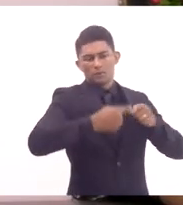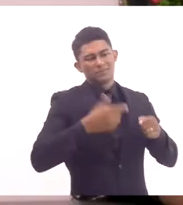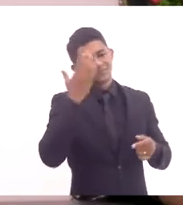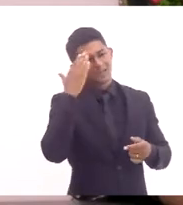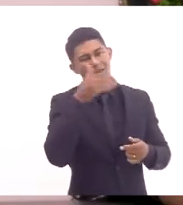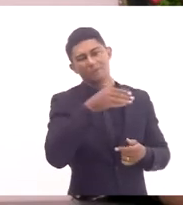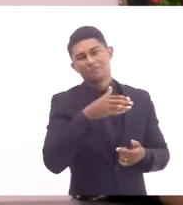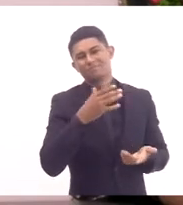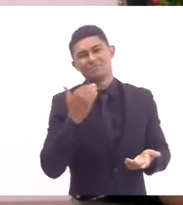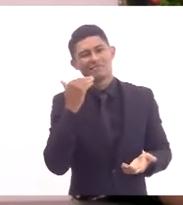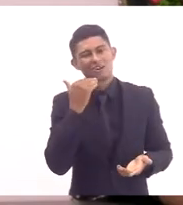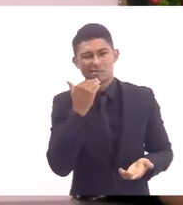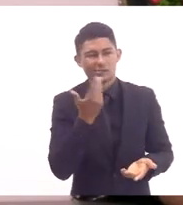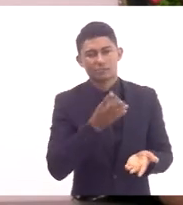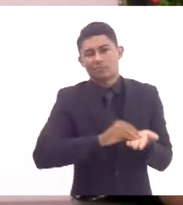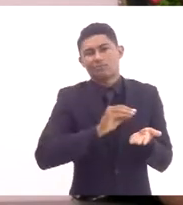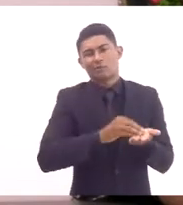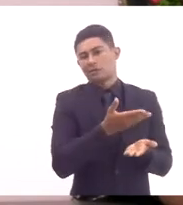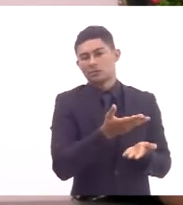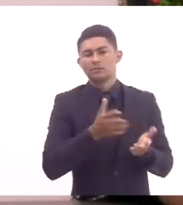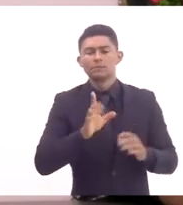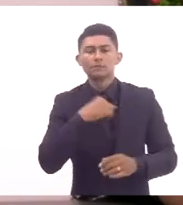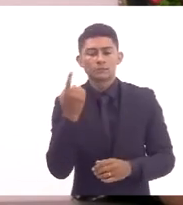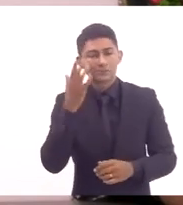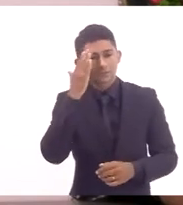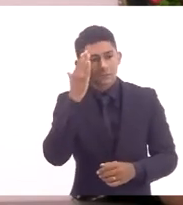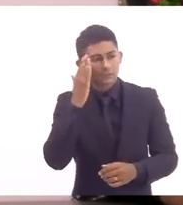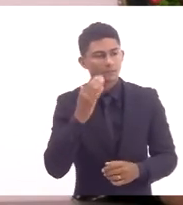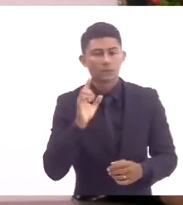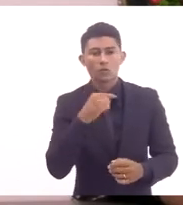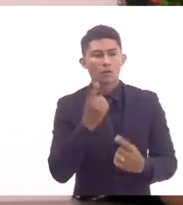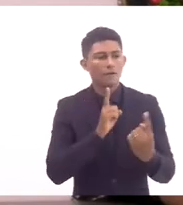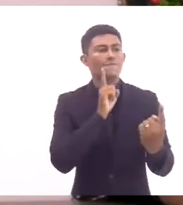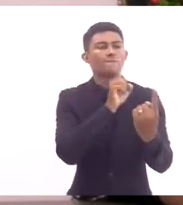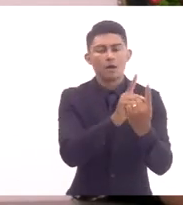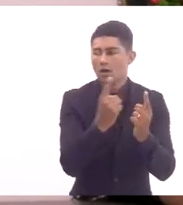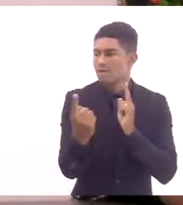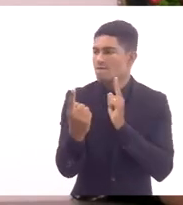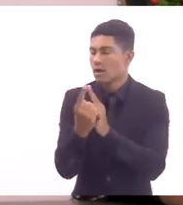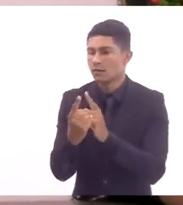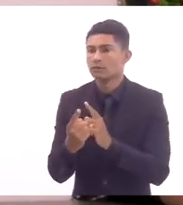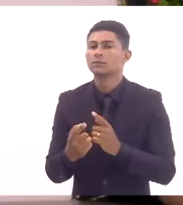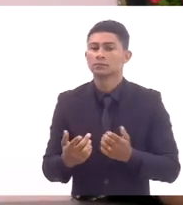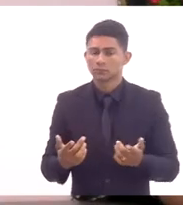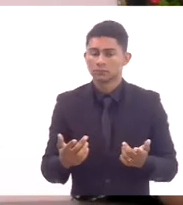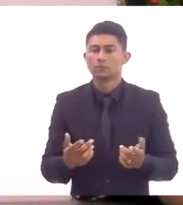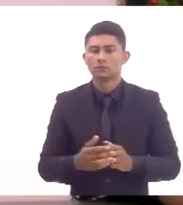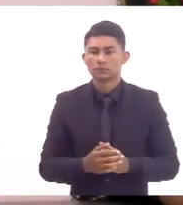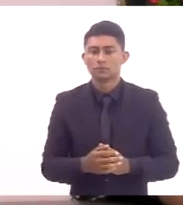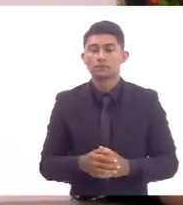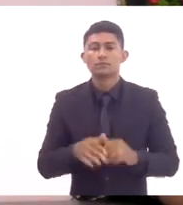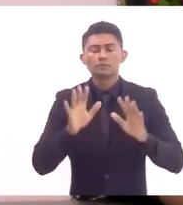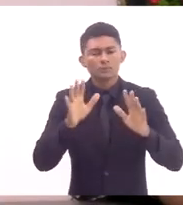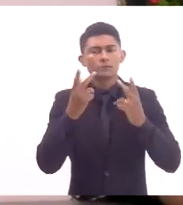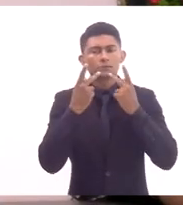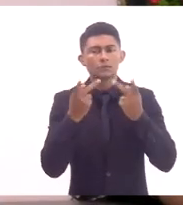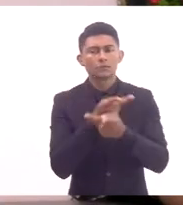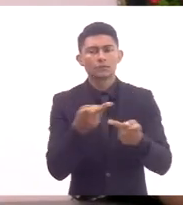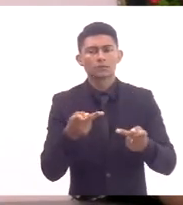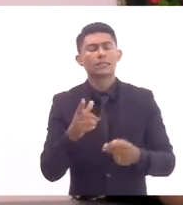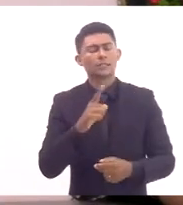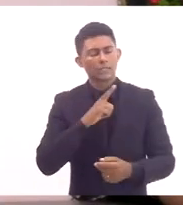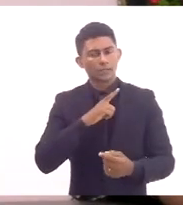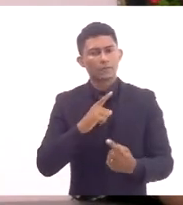né E aí partindo dos casos individuais a gente vem faltando essa atuação coletiva E aí que eu queria chegar um